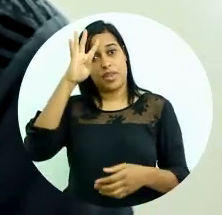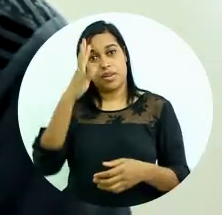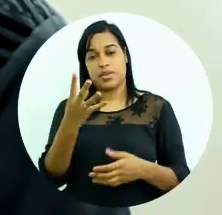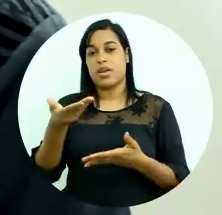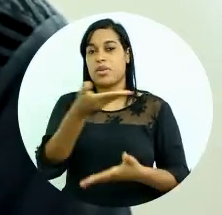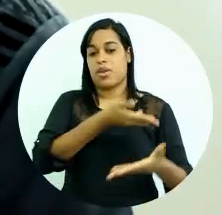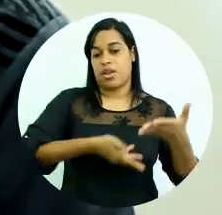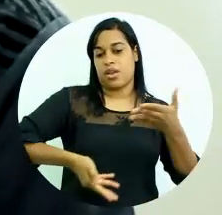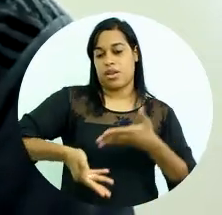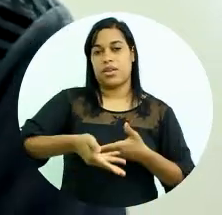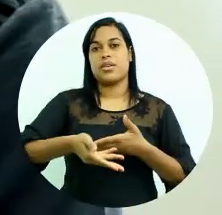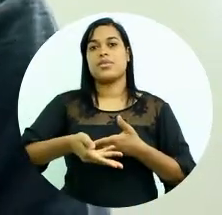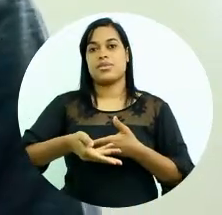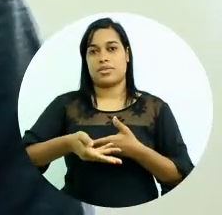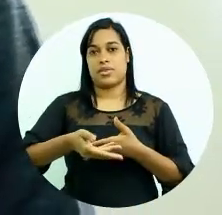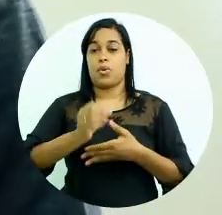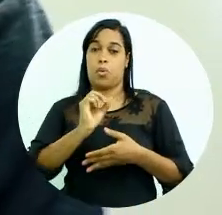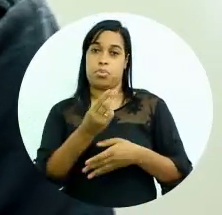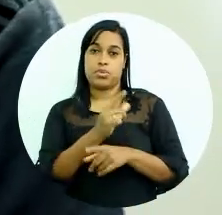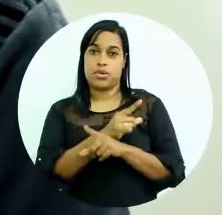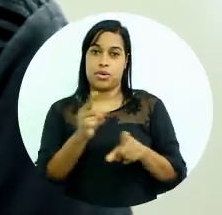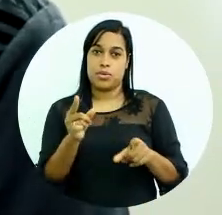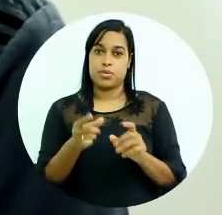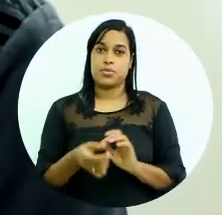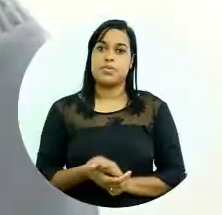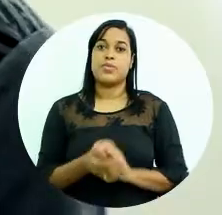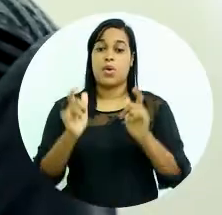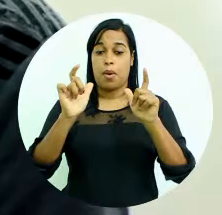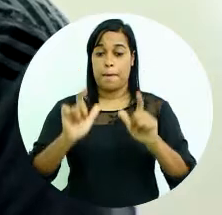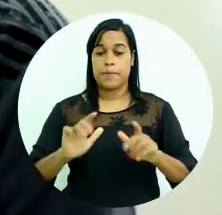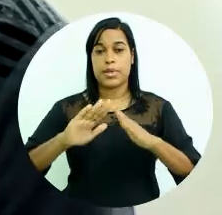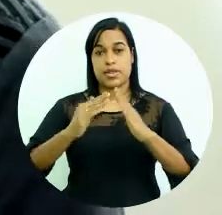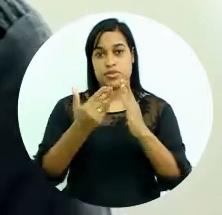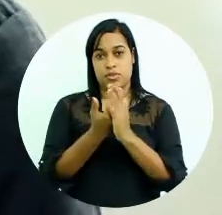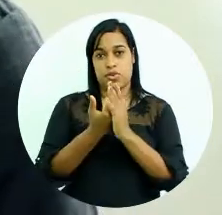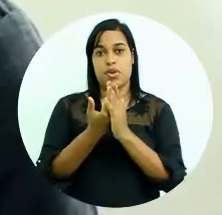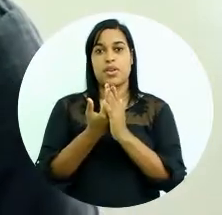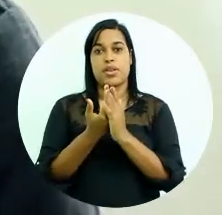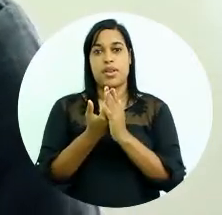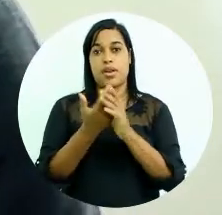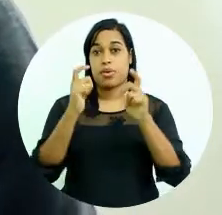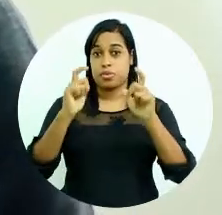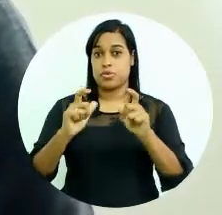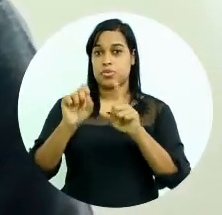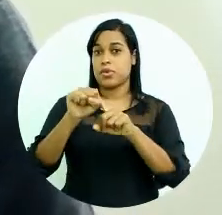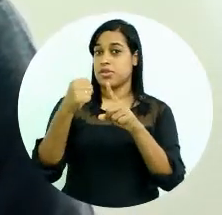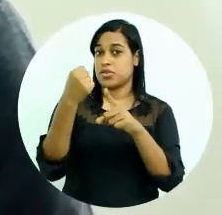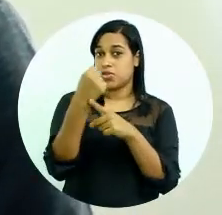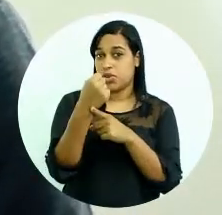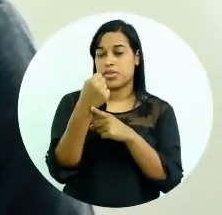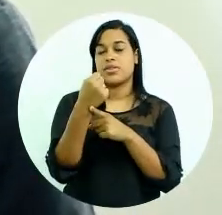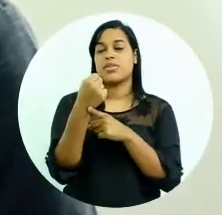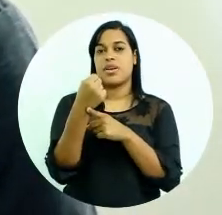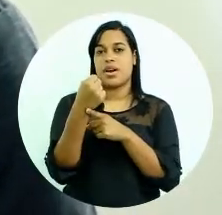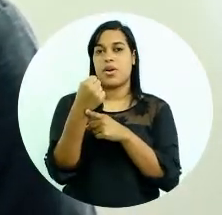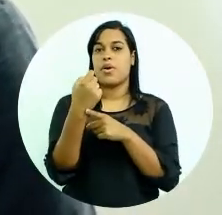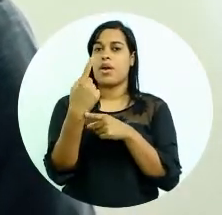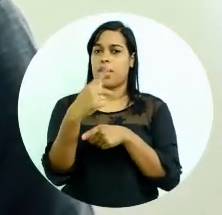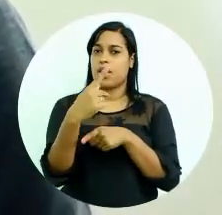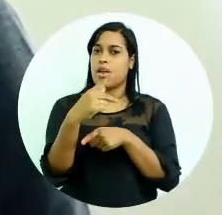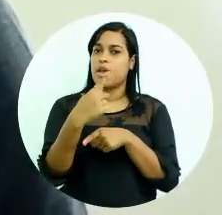ele resultado de uma relação comercial ou não. O ambiente escolar, como um espaço